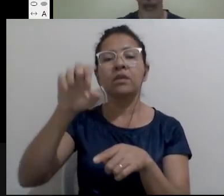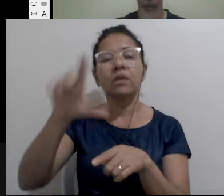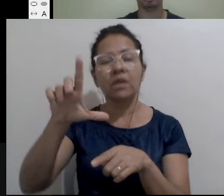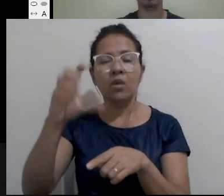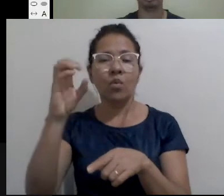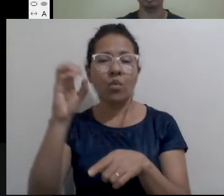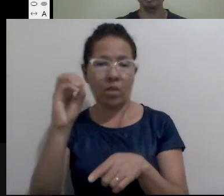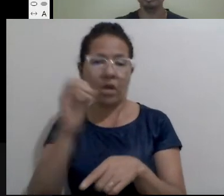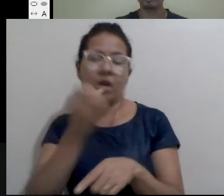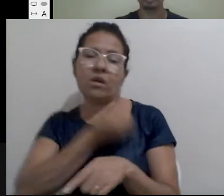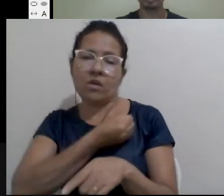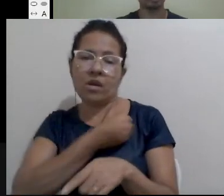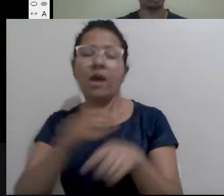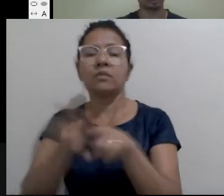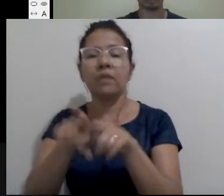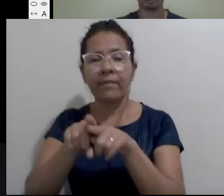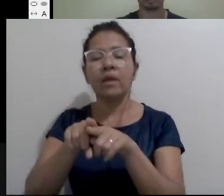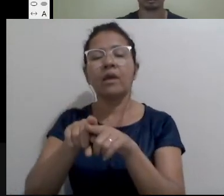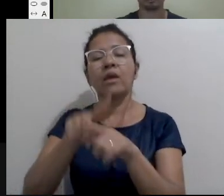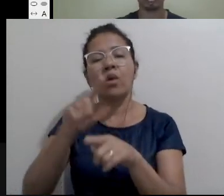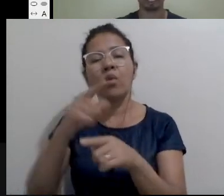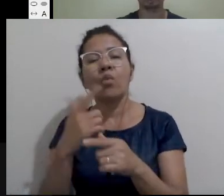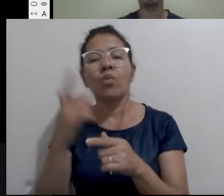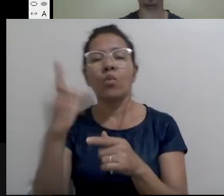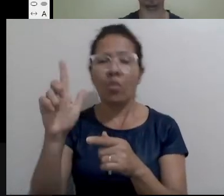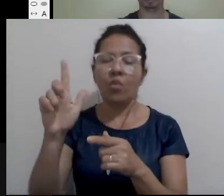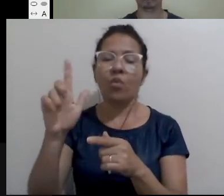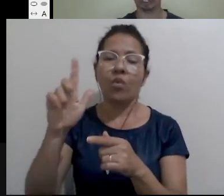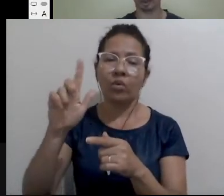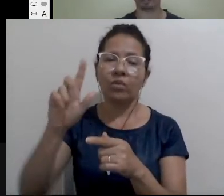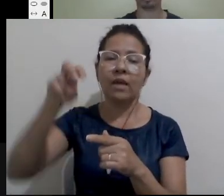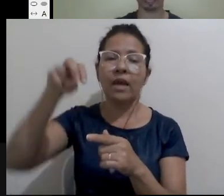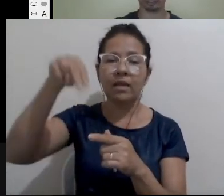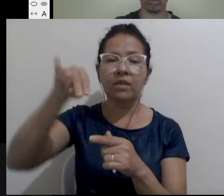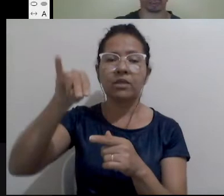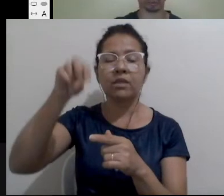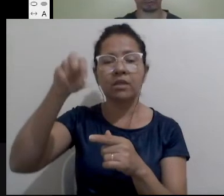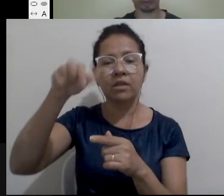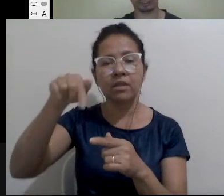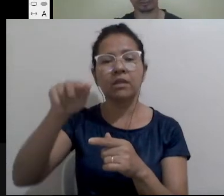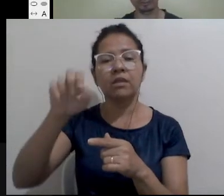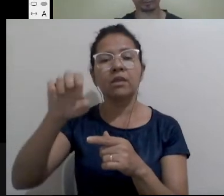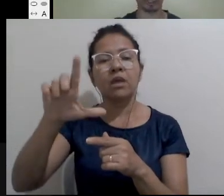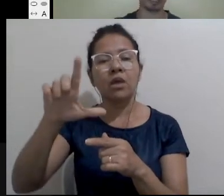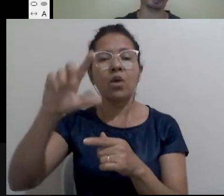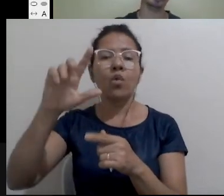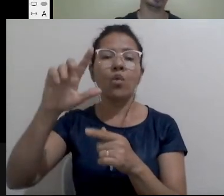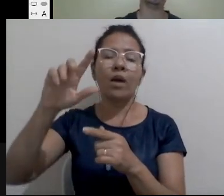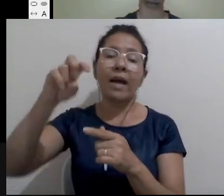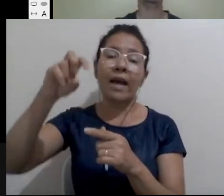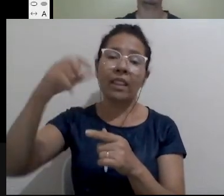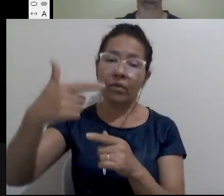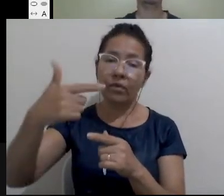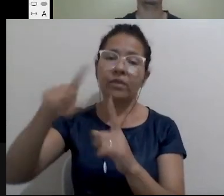níquel no estado fundamental, mas na forma de íon, o íon N2+, com estado de oxidação 2+. Aqui nesse